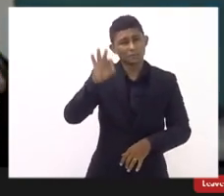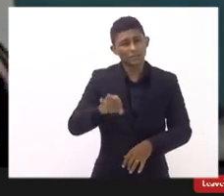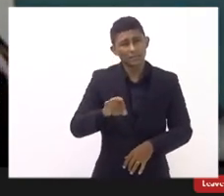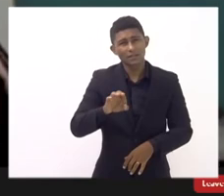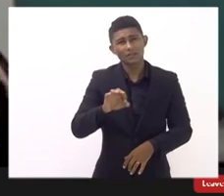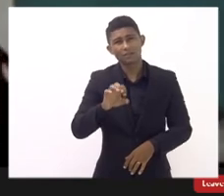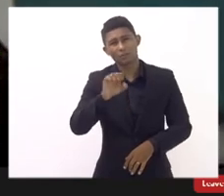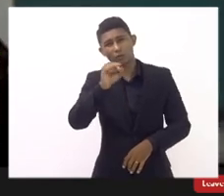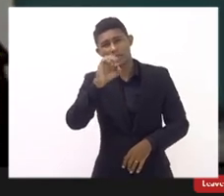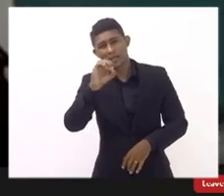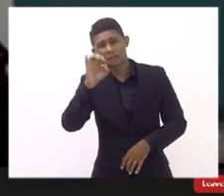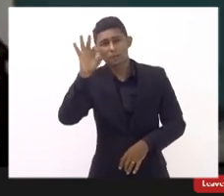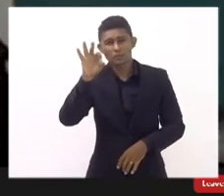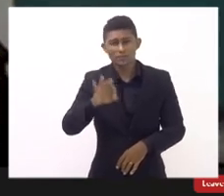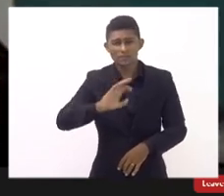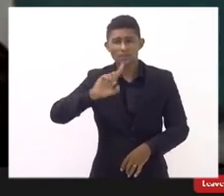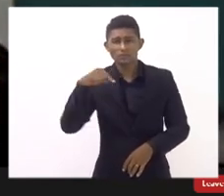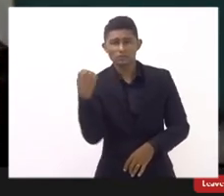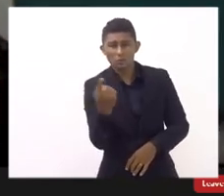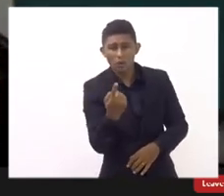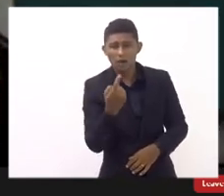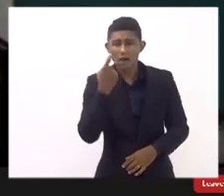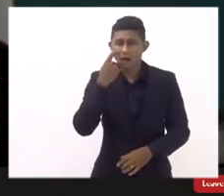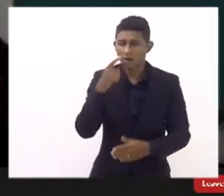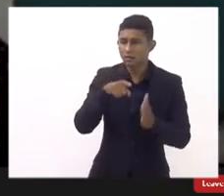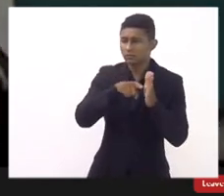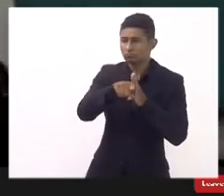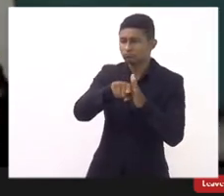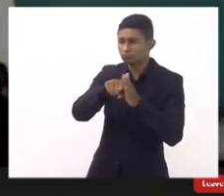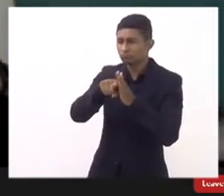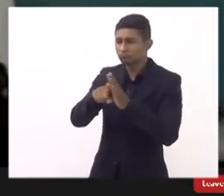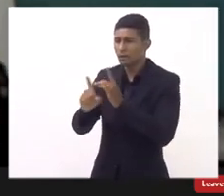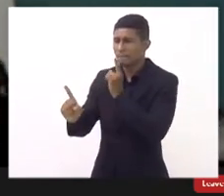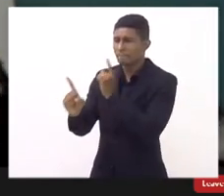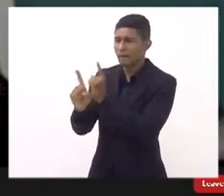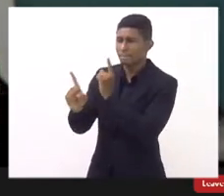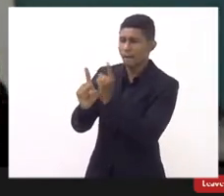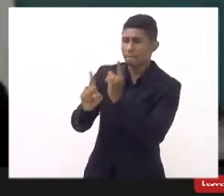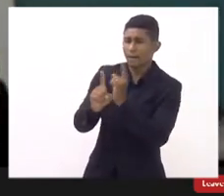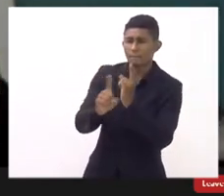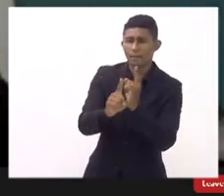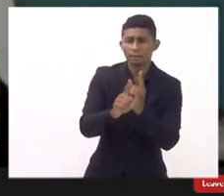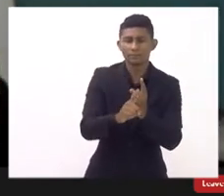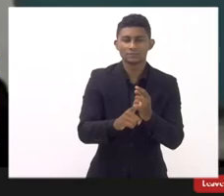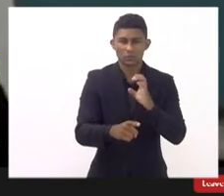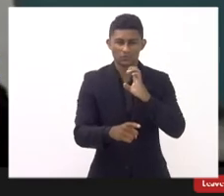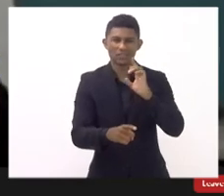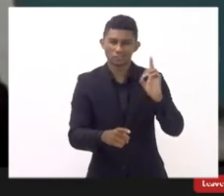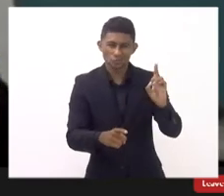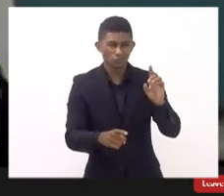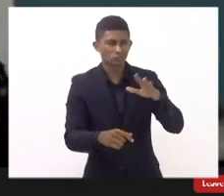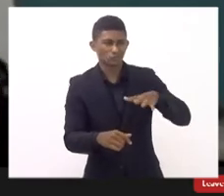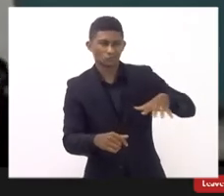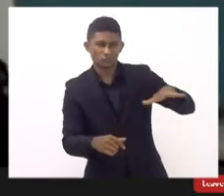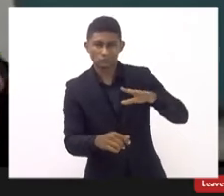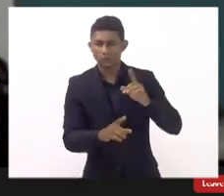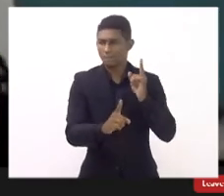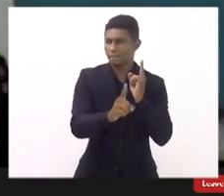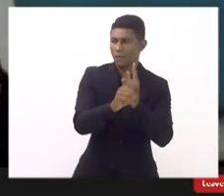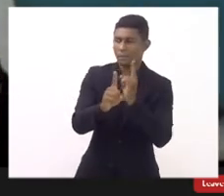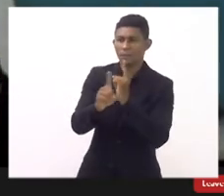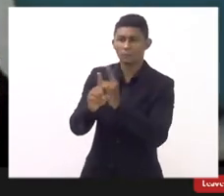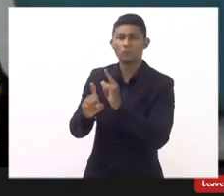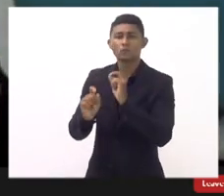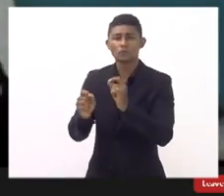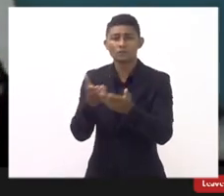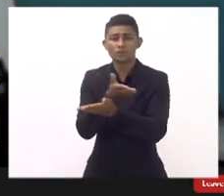gente vai mapeando através do serviço de orientação, na secretaria, né, pelos próprios coordenadores técnicos dos cursos, é que esses